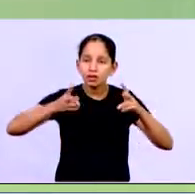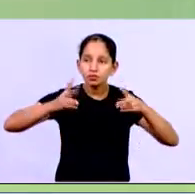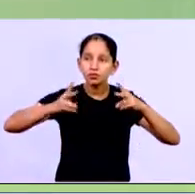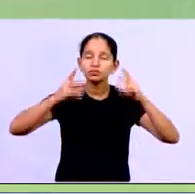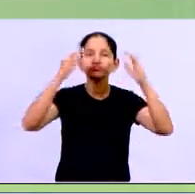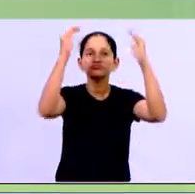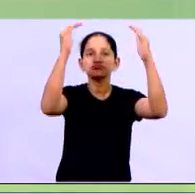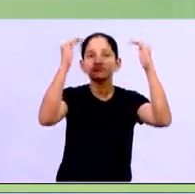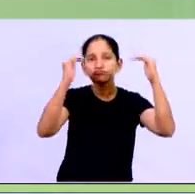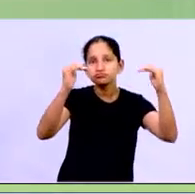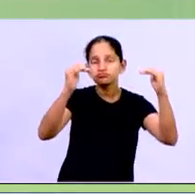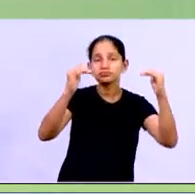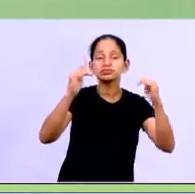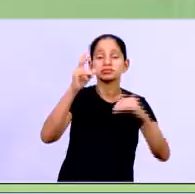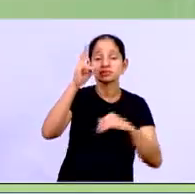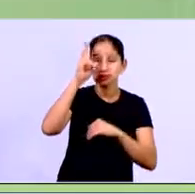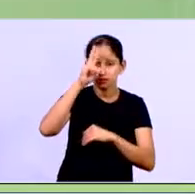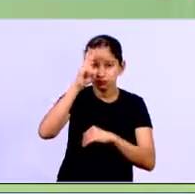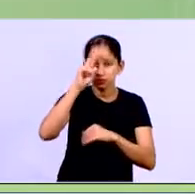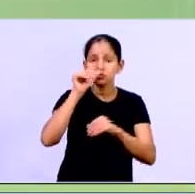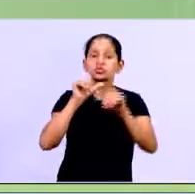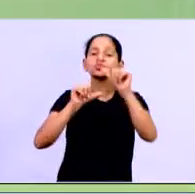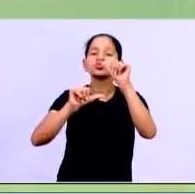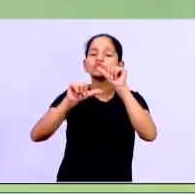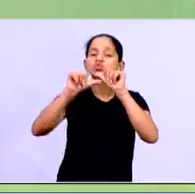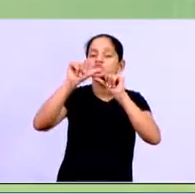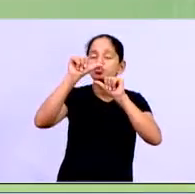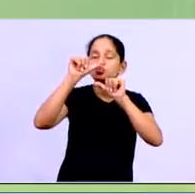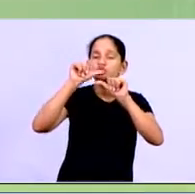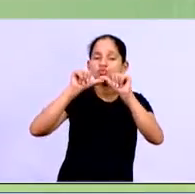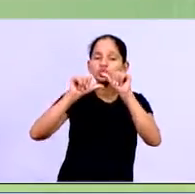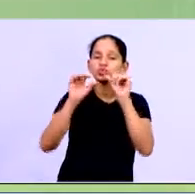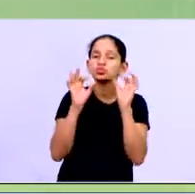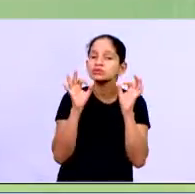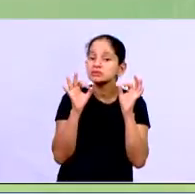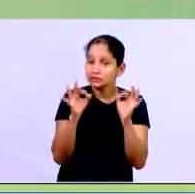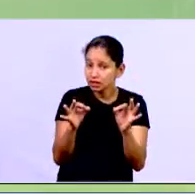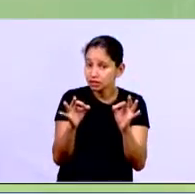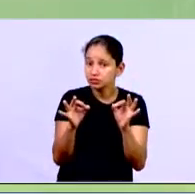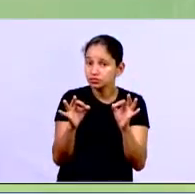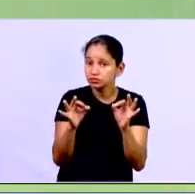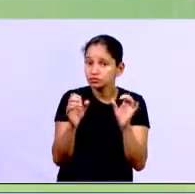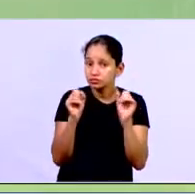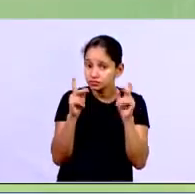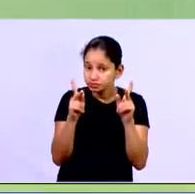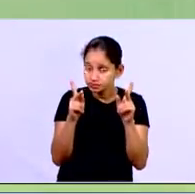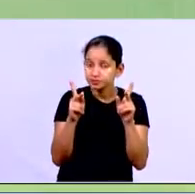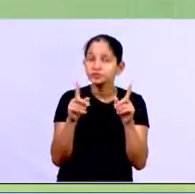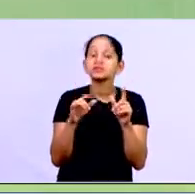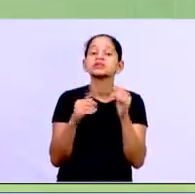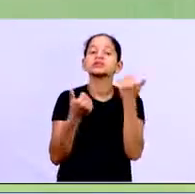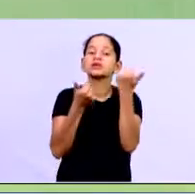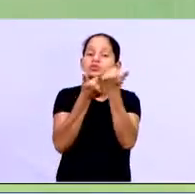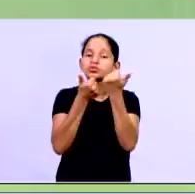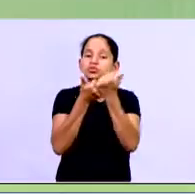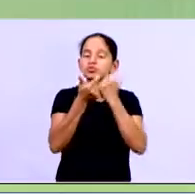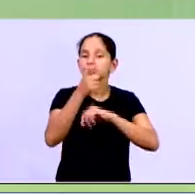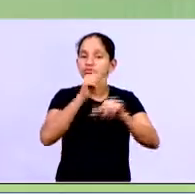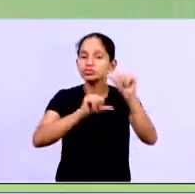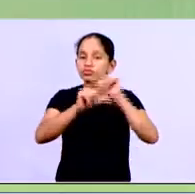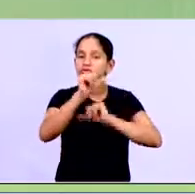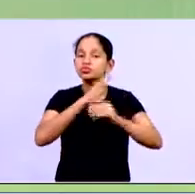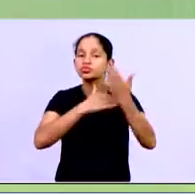0,10. Observe, onde é que tinha N, nós substituímos por 4, ok? Substituímos esses